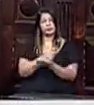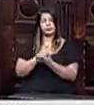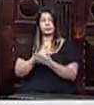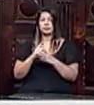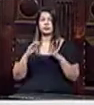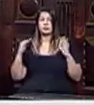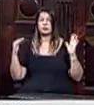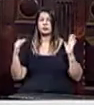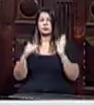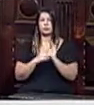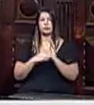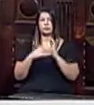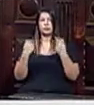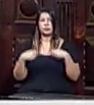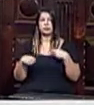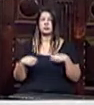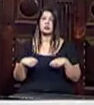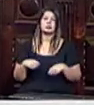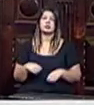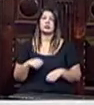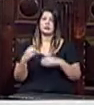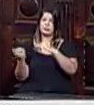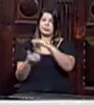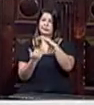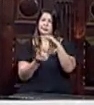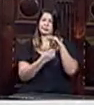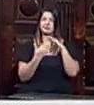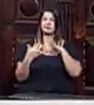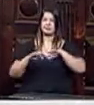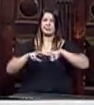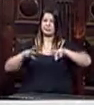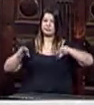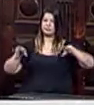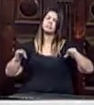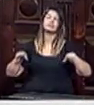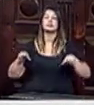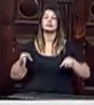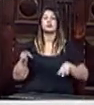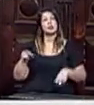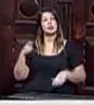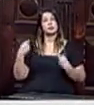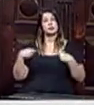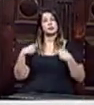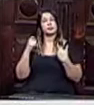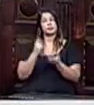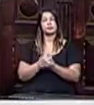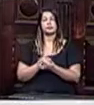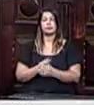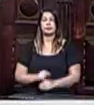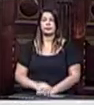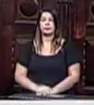devido às concessionárias, prestação de serviços de energia